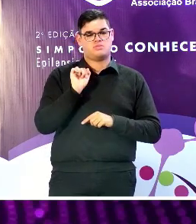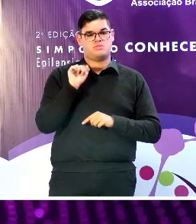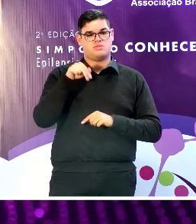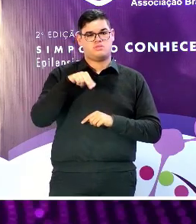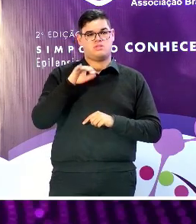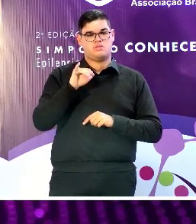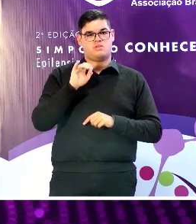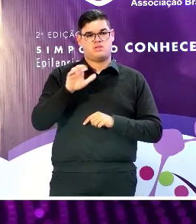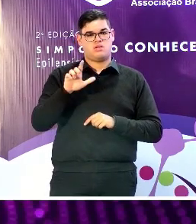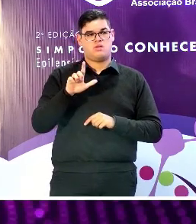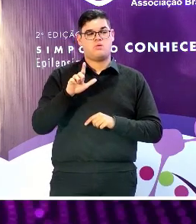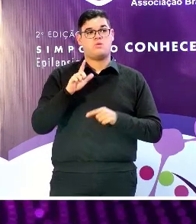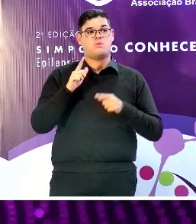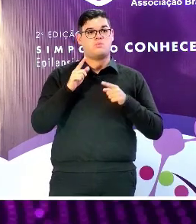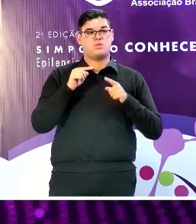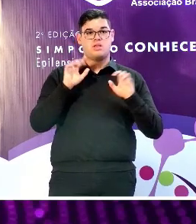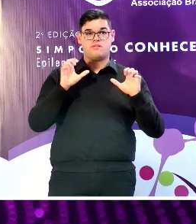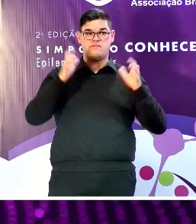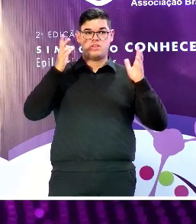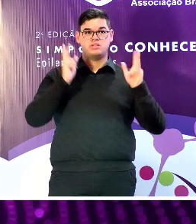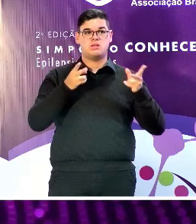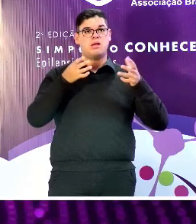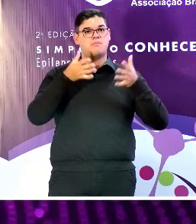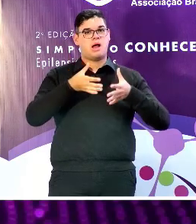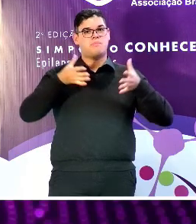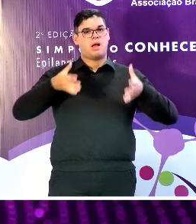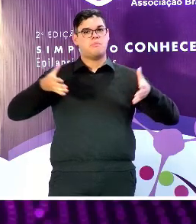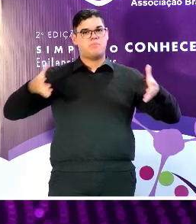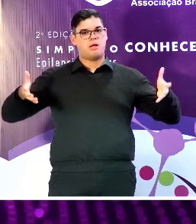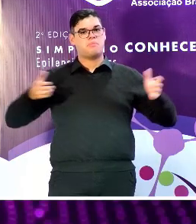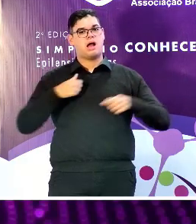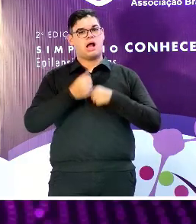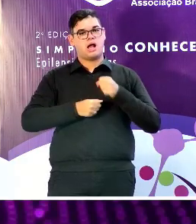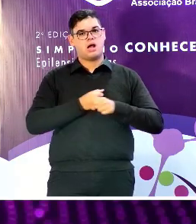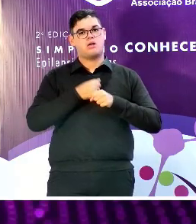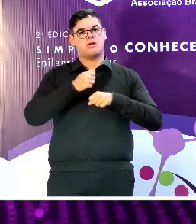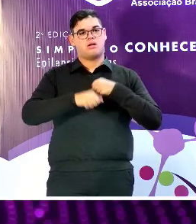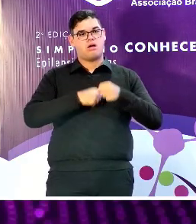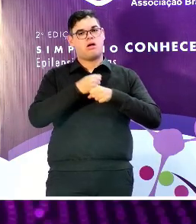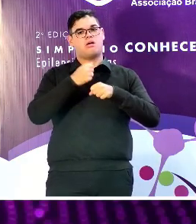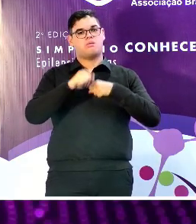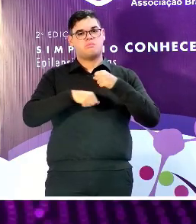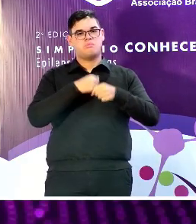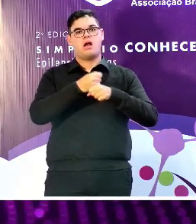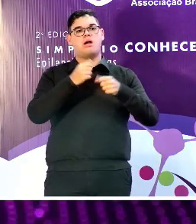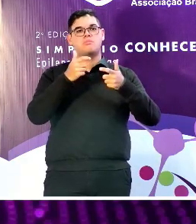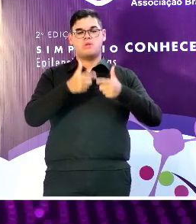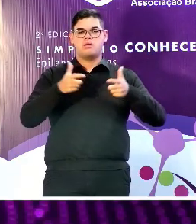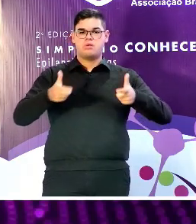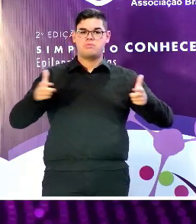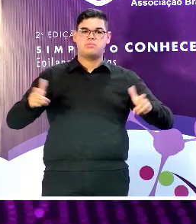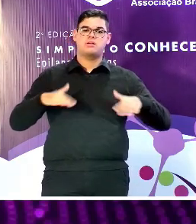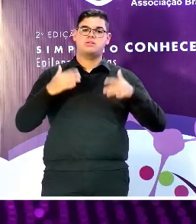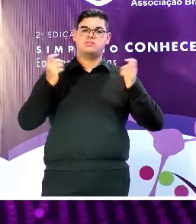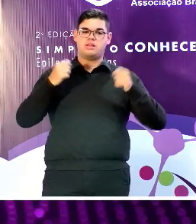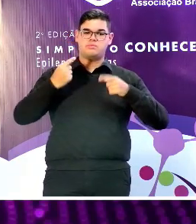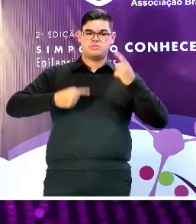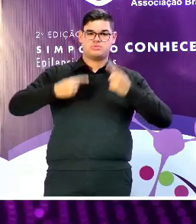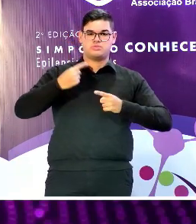né, a dimensão que está tomando esse encontro, em que a gente tem a oportunidade de discutir um pouco sobre essas epilepsias